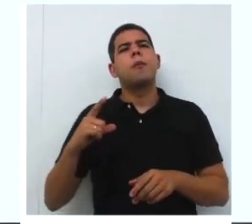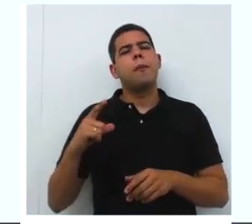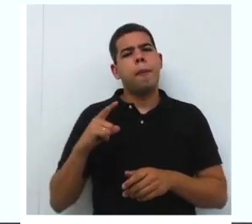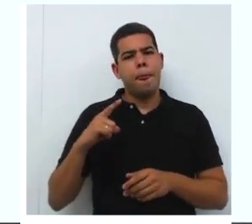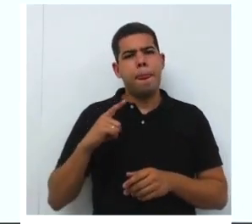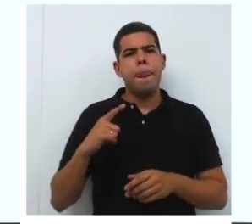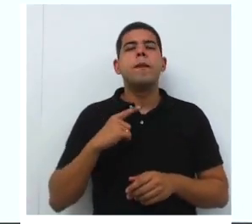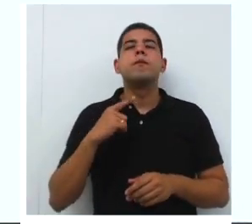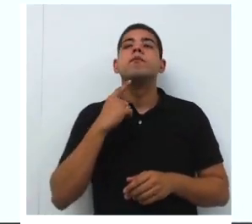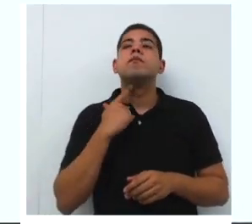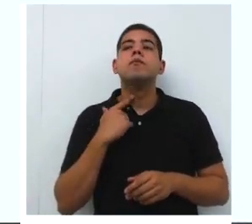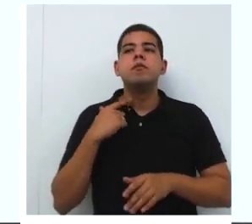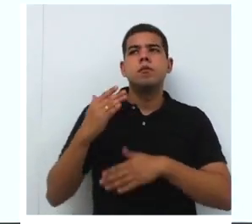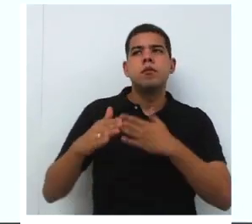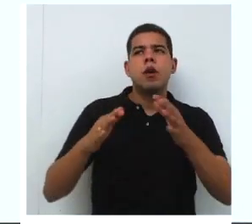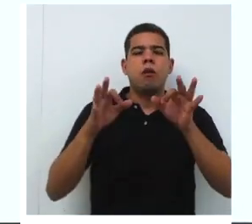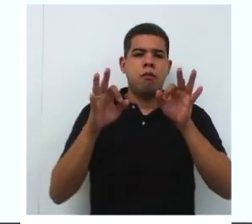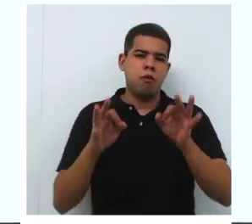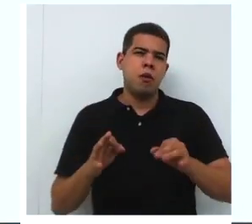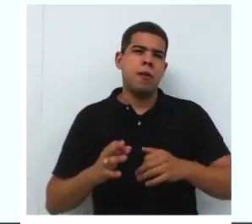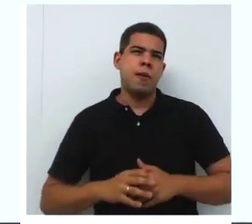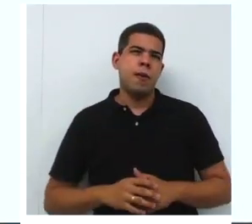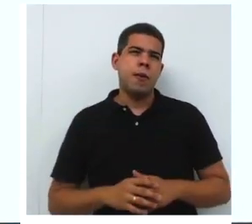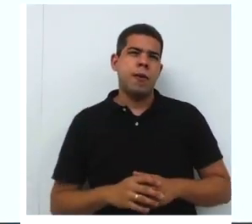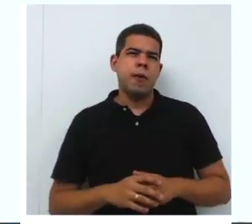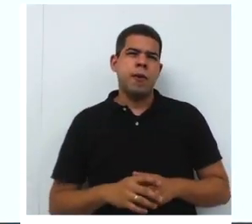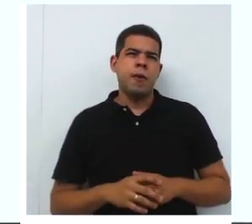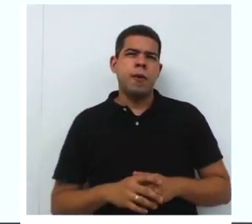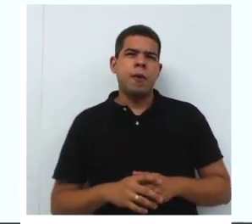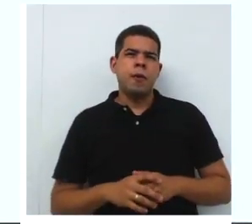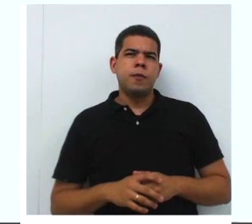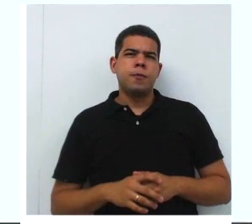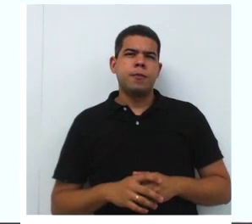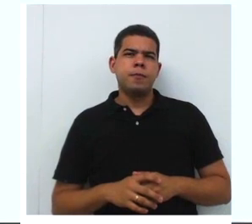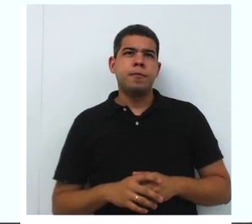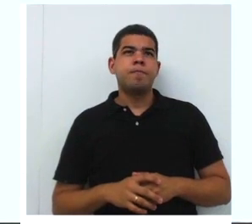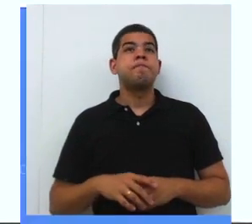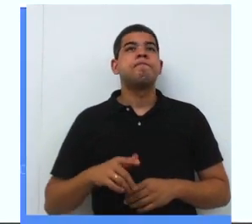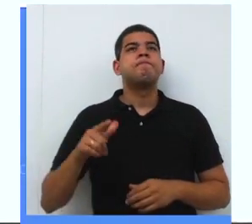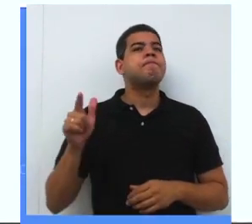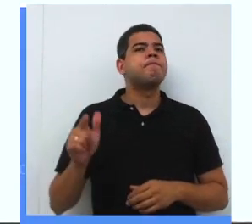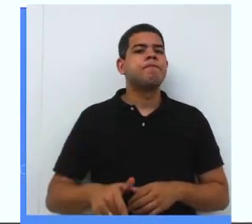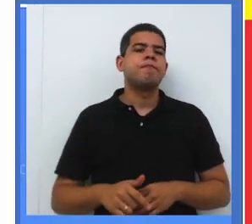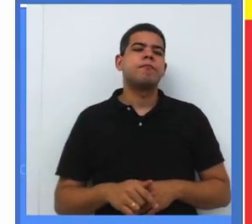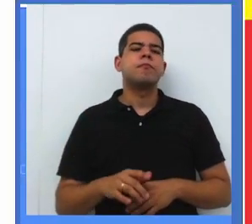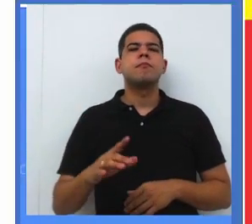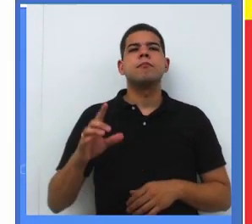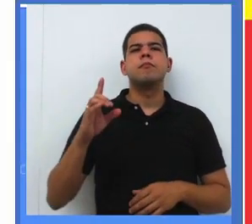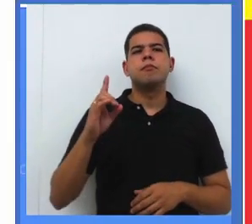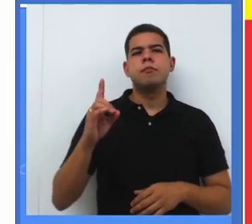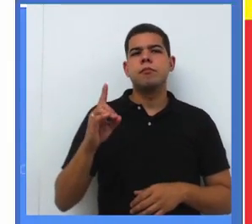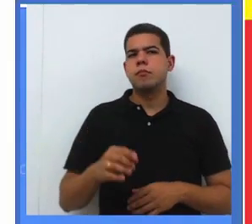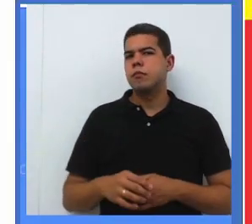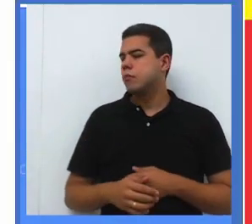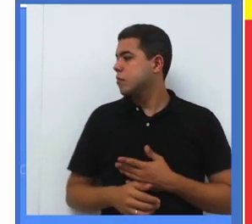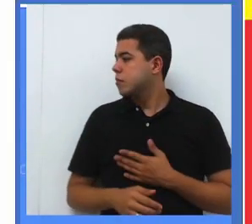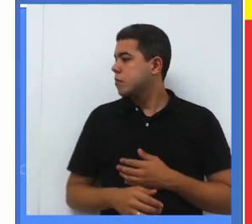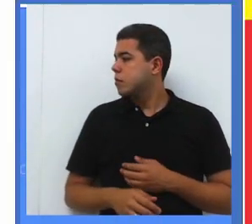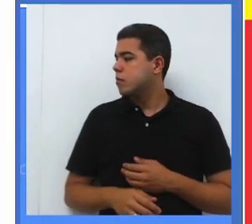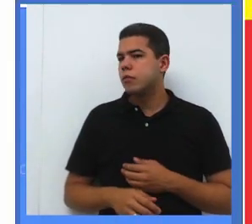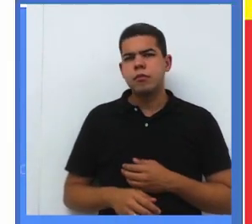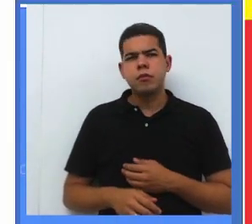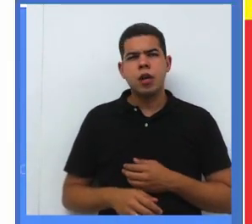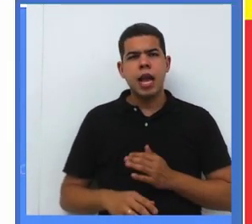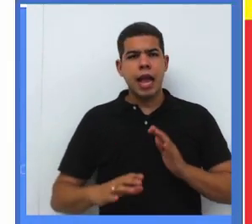que você deseja se concretize, quer dizer, se realize. Então, Olha aí, na letra D nós temos: não saia